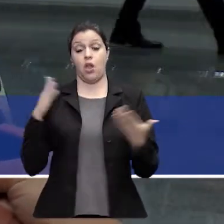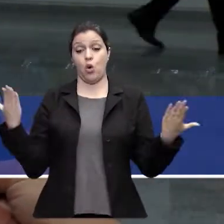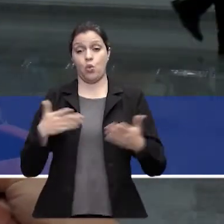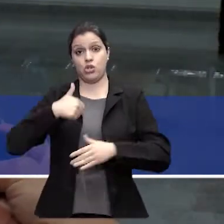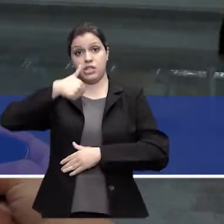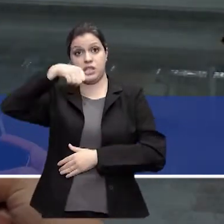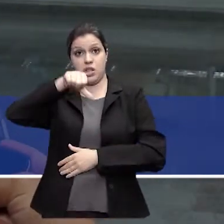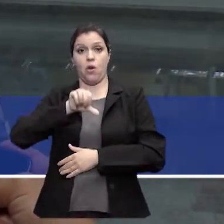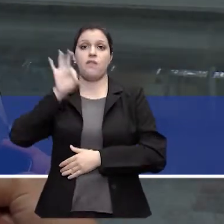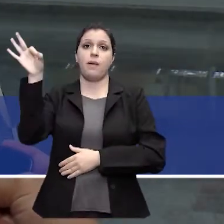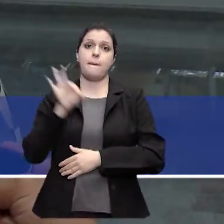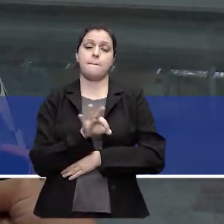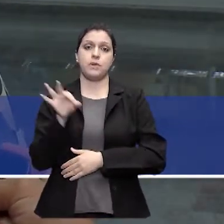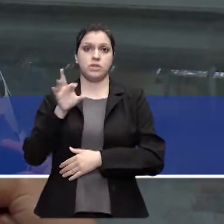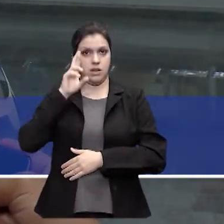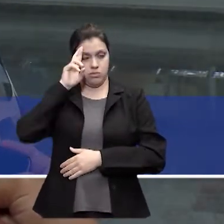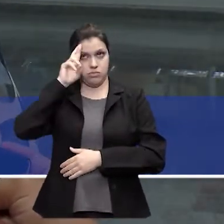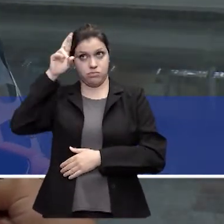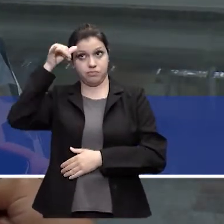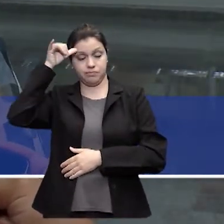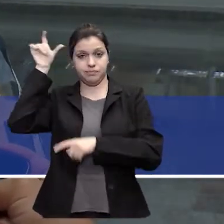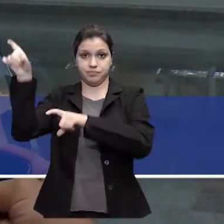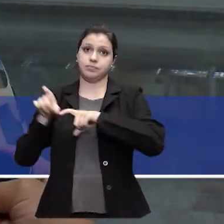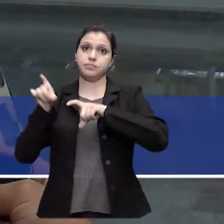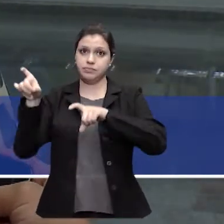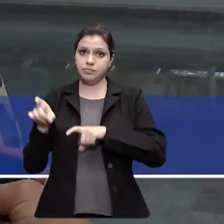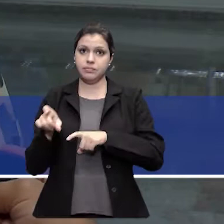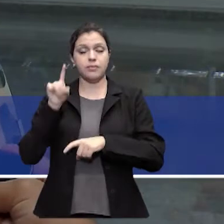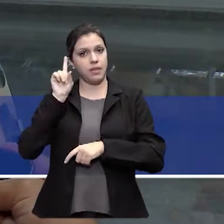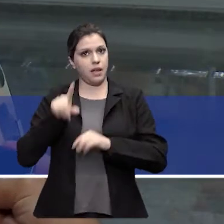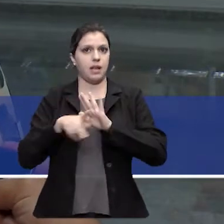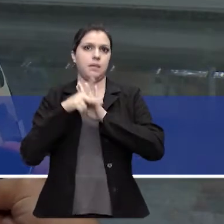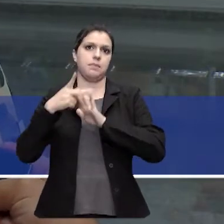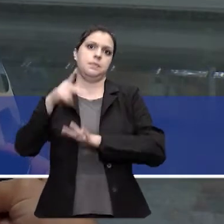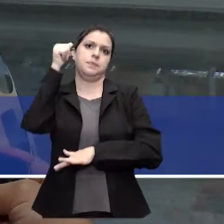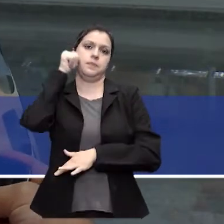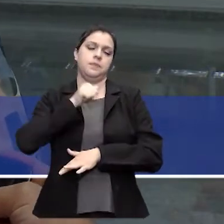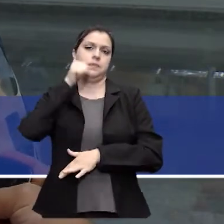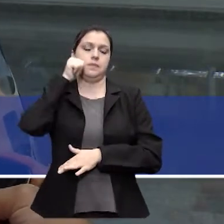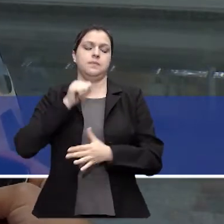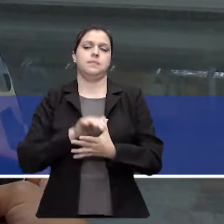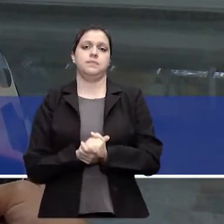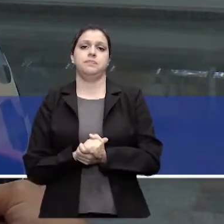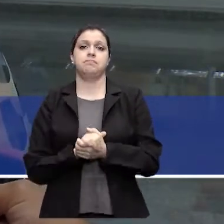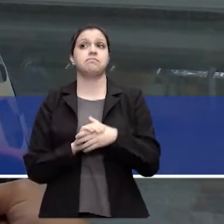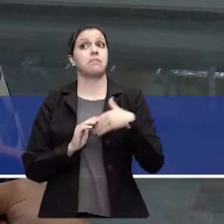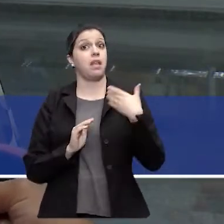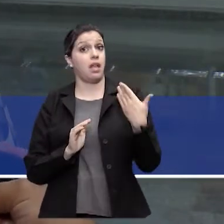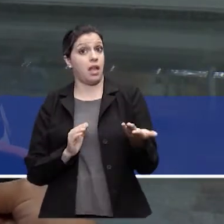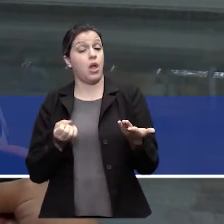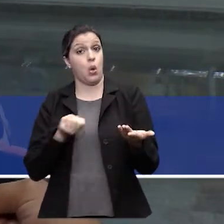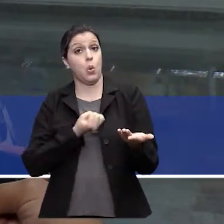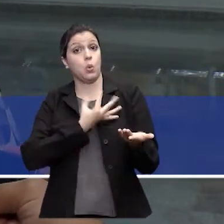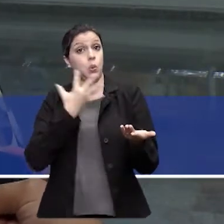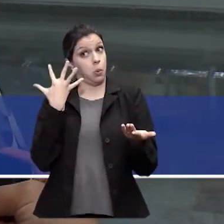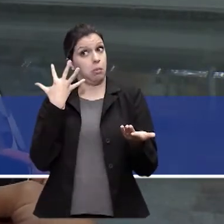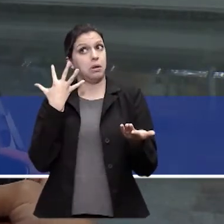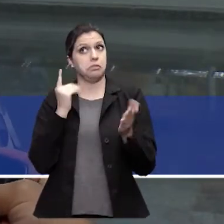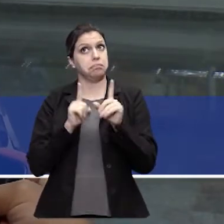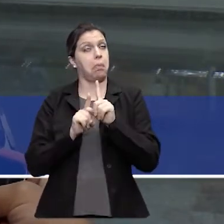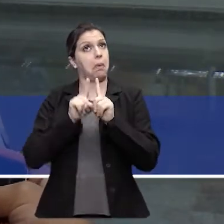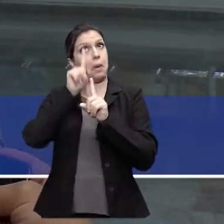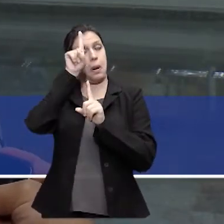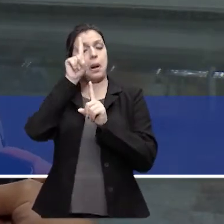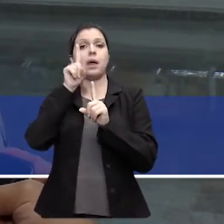tem 19% das propriedades rurais no Mato Grosso do Sul são dirigidas por mulheres, né? Isso é um número